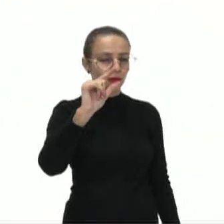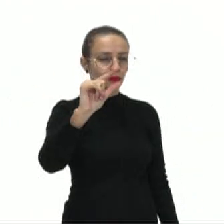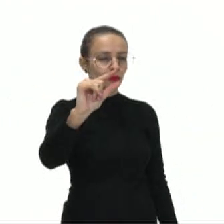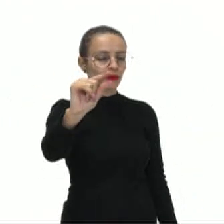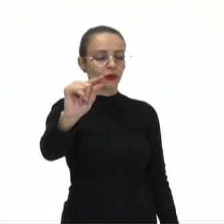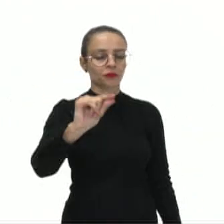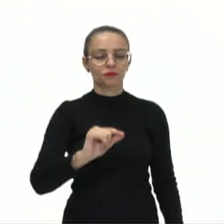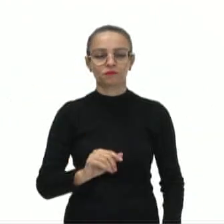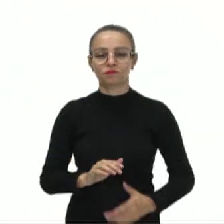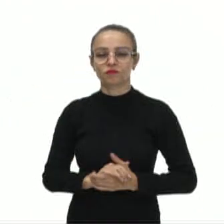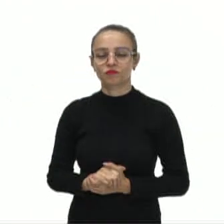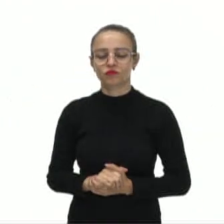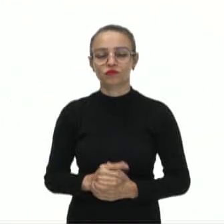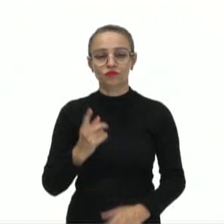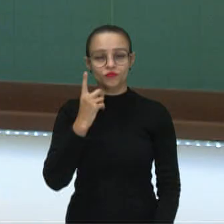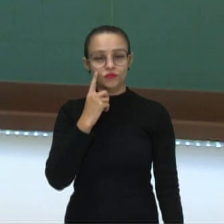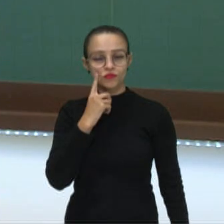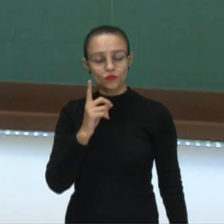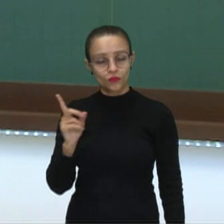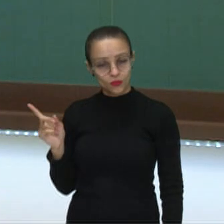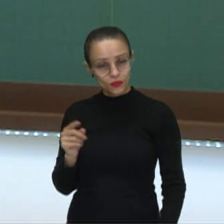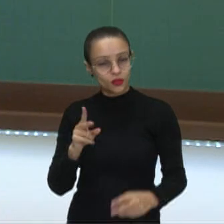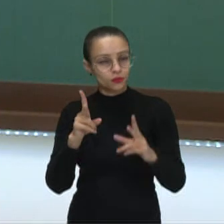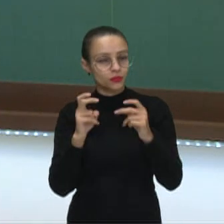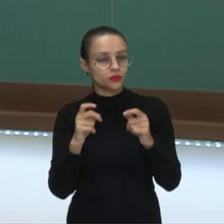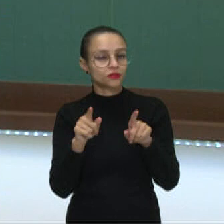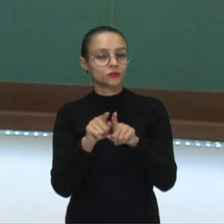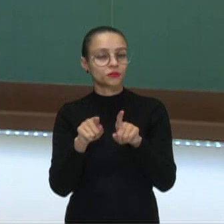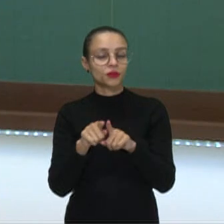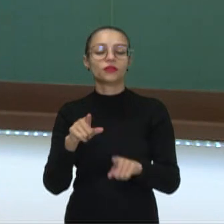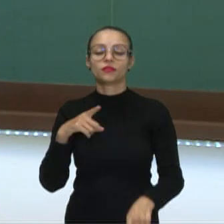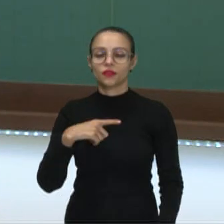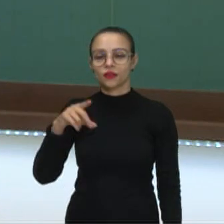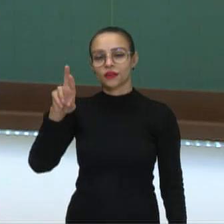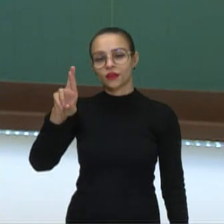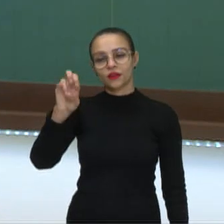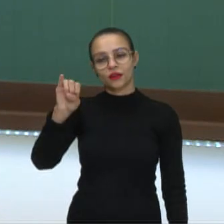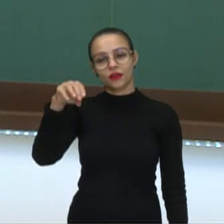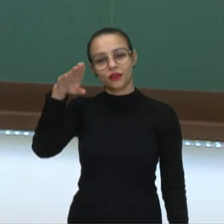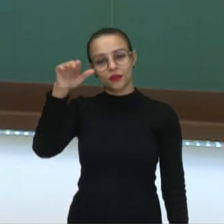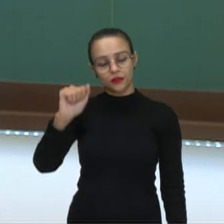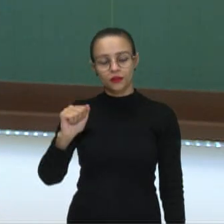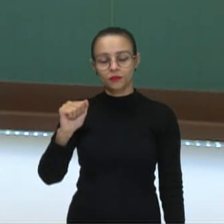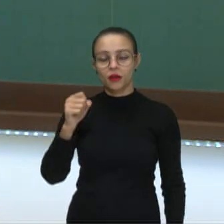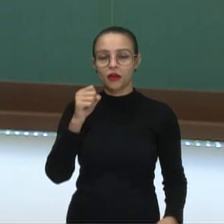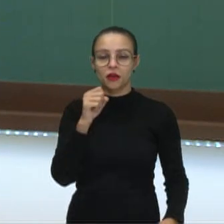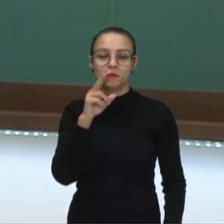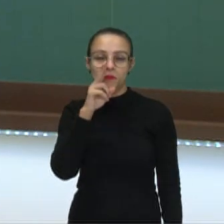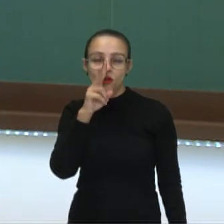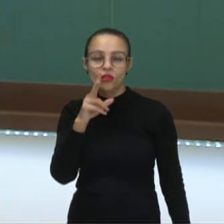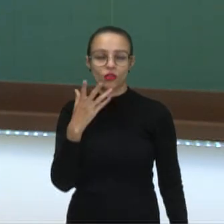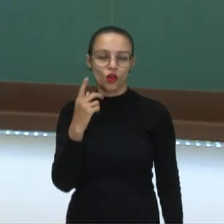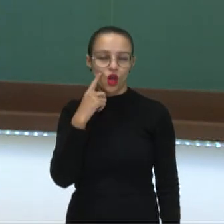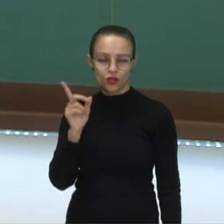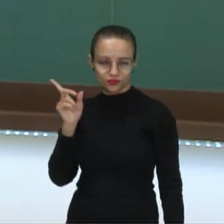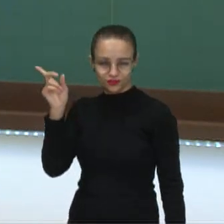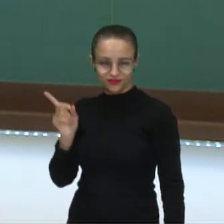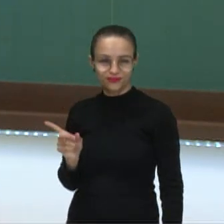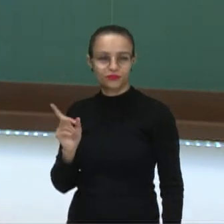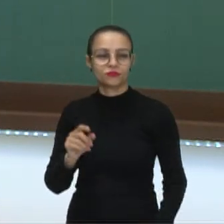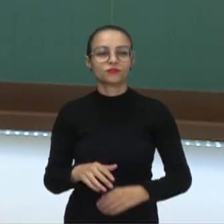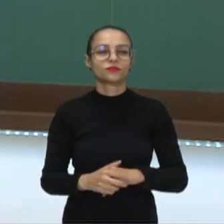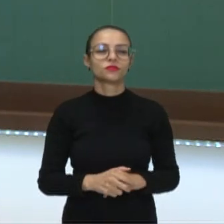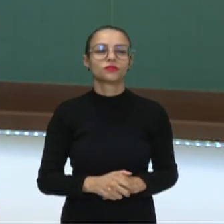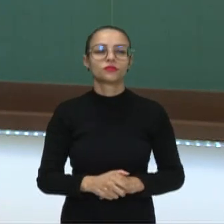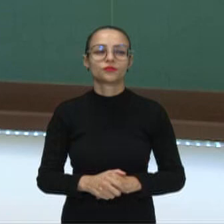noiva acordou. Perceba, já aparecem também o quê? Rimas, poderoso, luminoso, proscreve, leve.